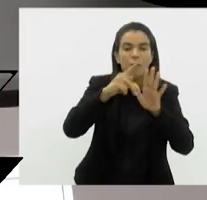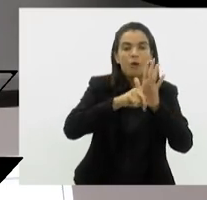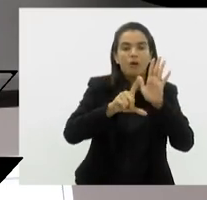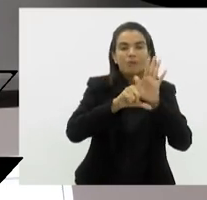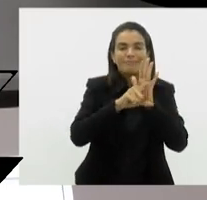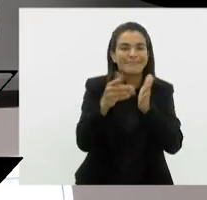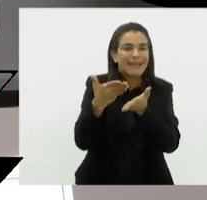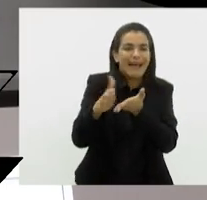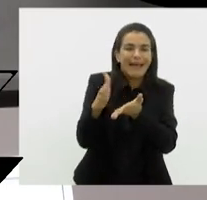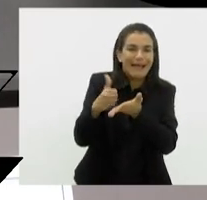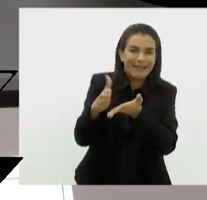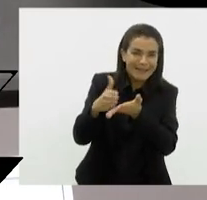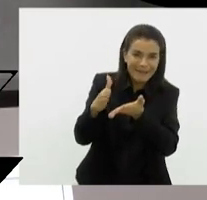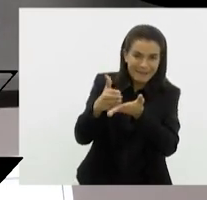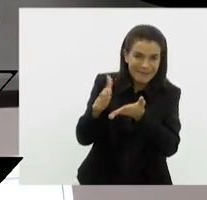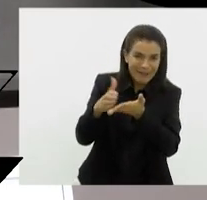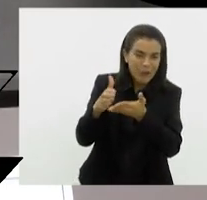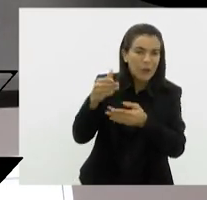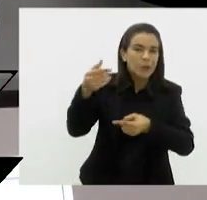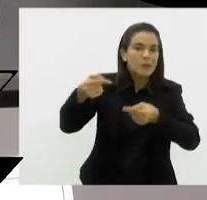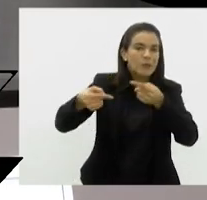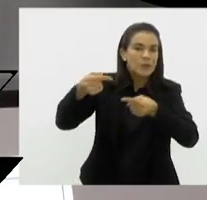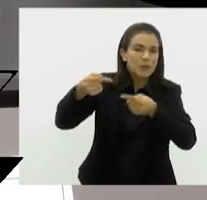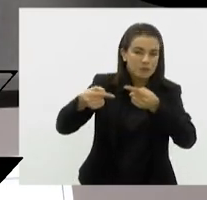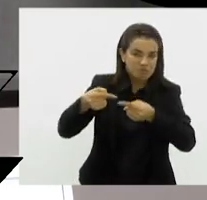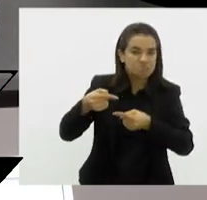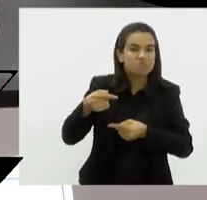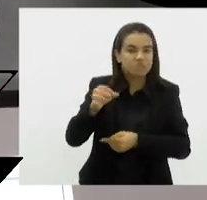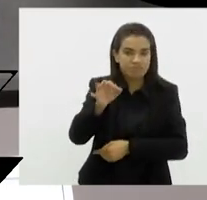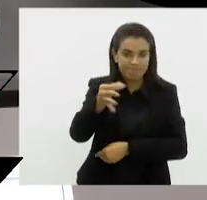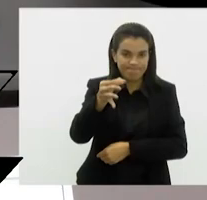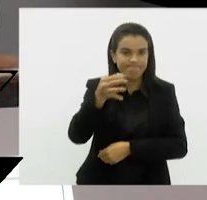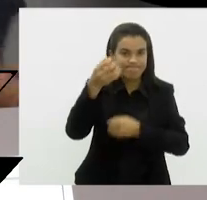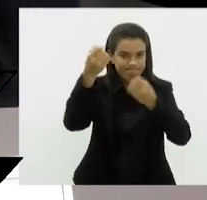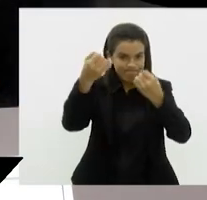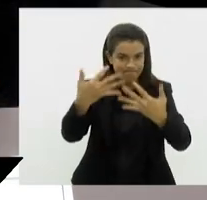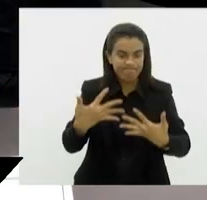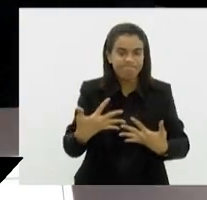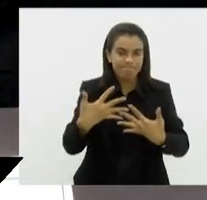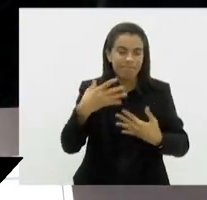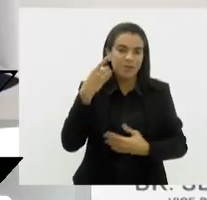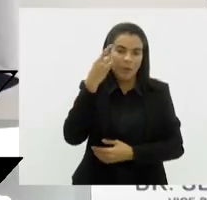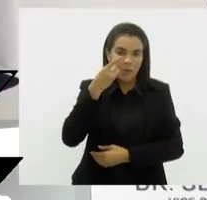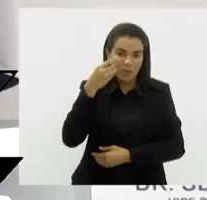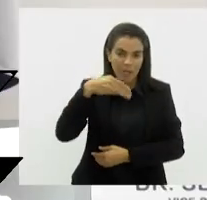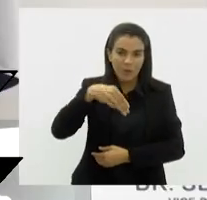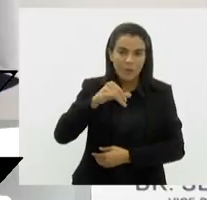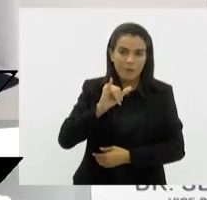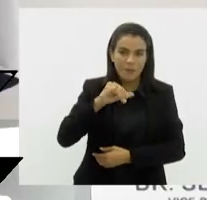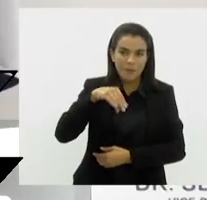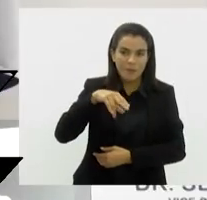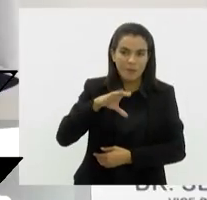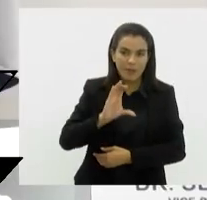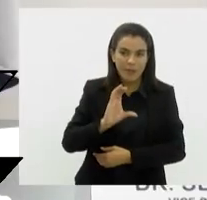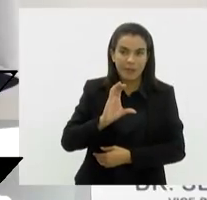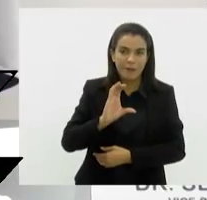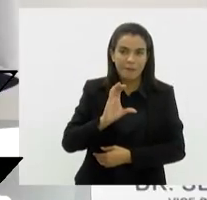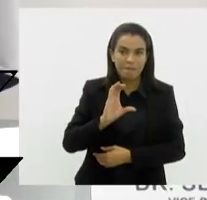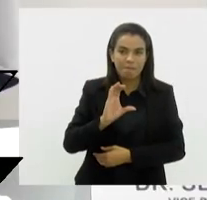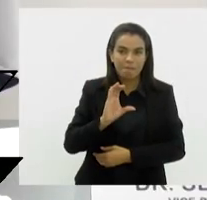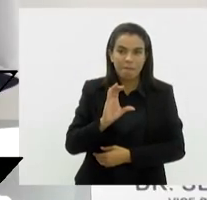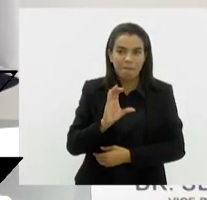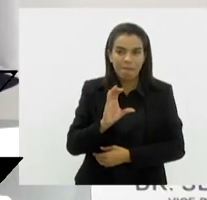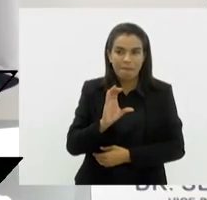tem realmente nada a ver com o que está sendo pertinente discutido. O esclarecimento, deputado Mink, para toda a comissão. E aí, para terminar, de